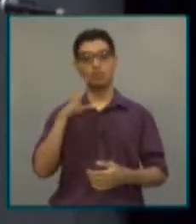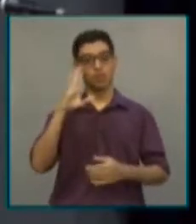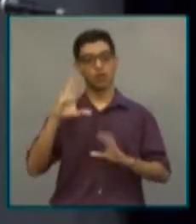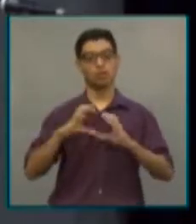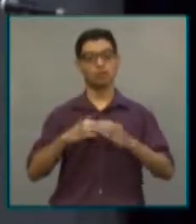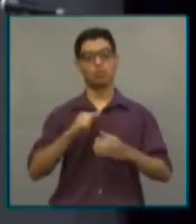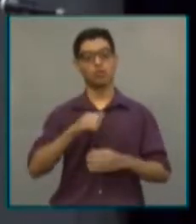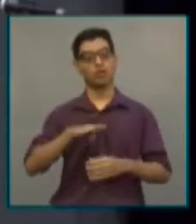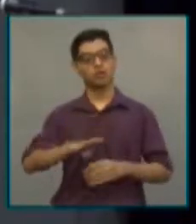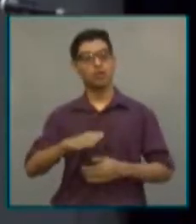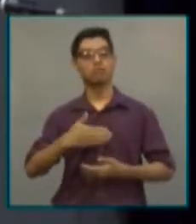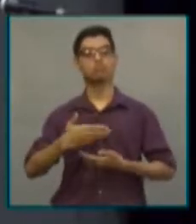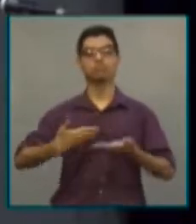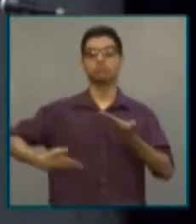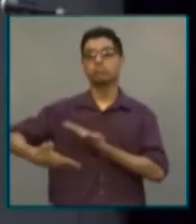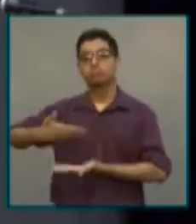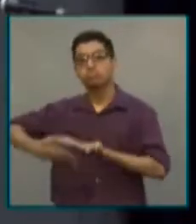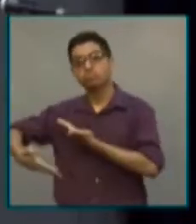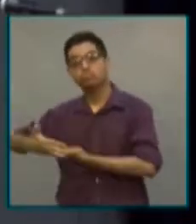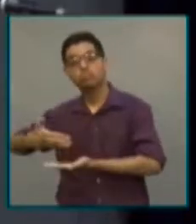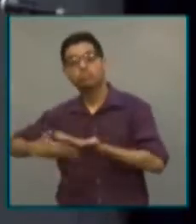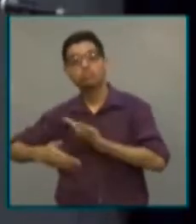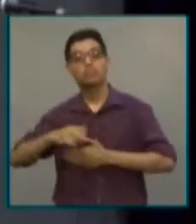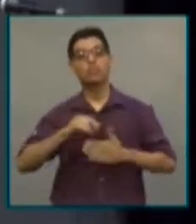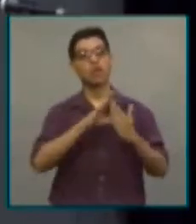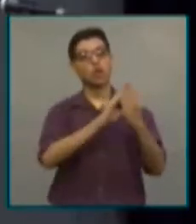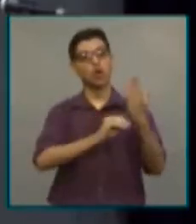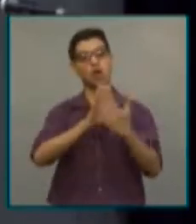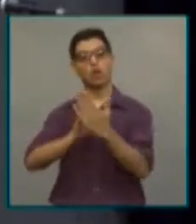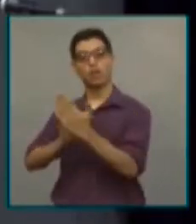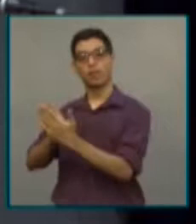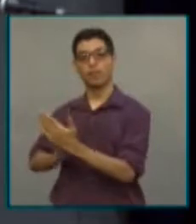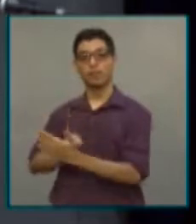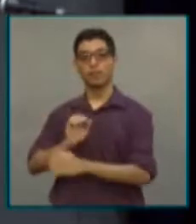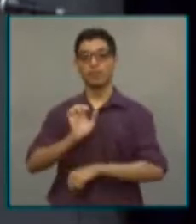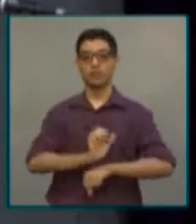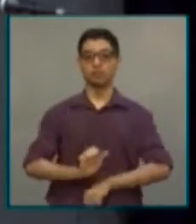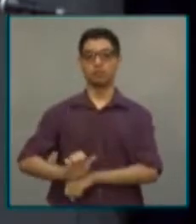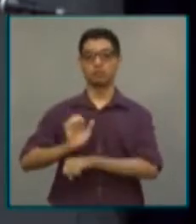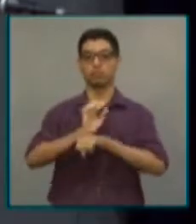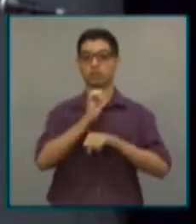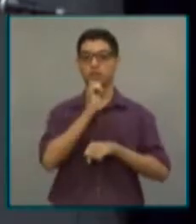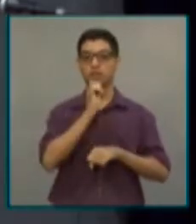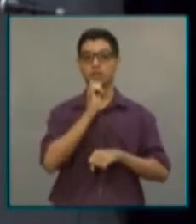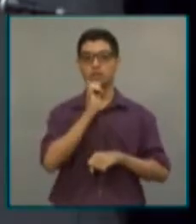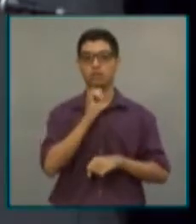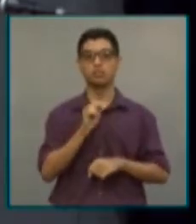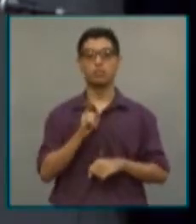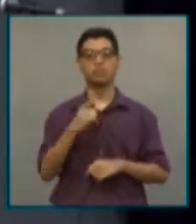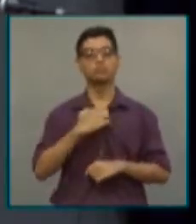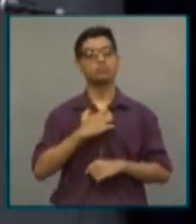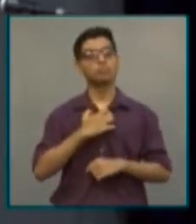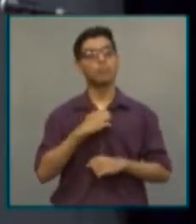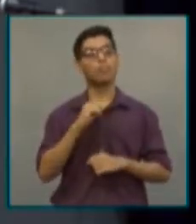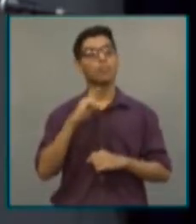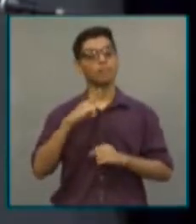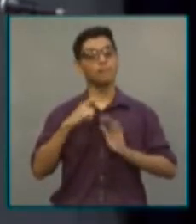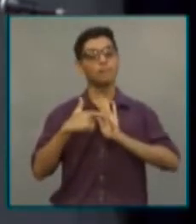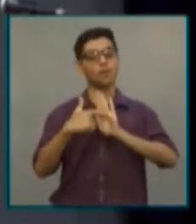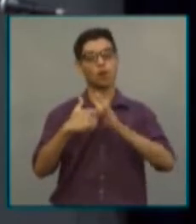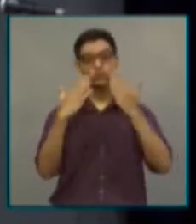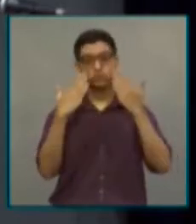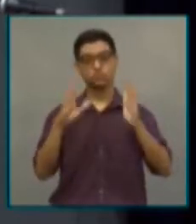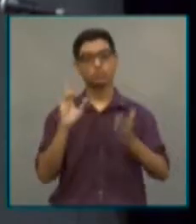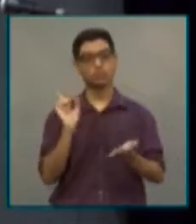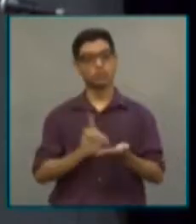vários colegas, nós iremos copiar modelos de outros estados, como da OAB da Bahia, em que tem um portal da transparência ainda mais claro. Porque para